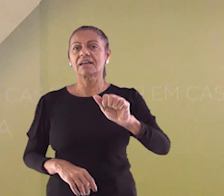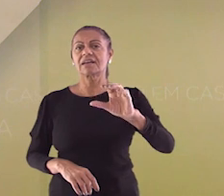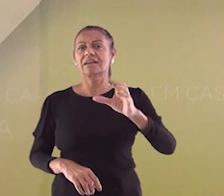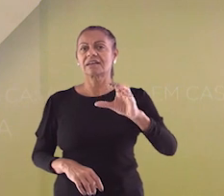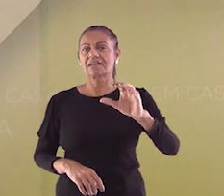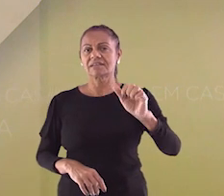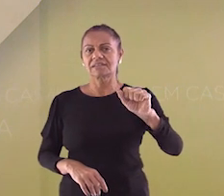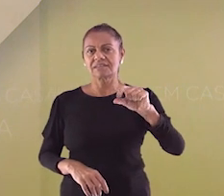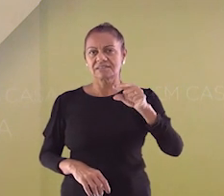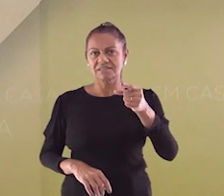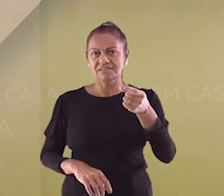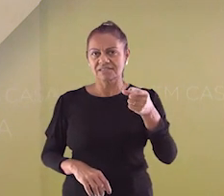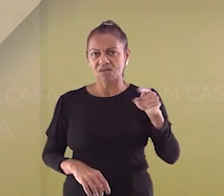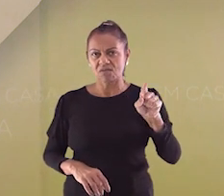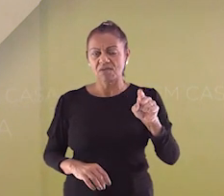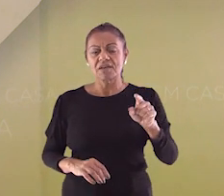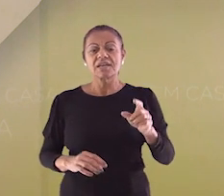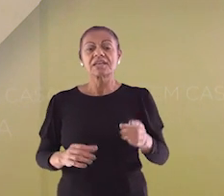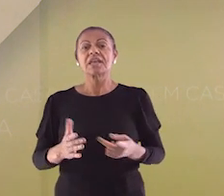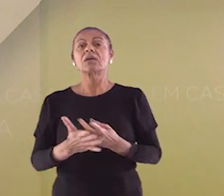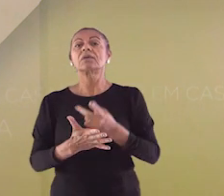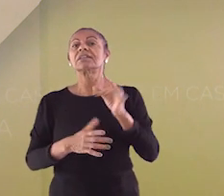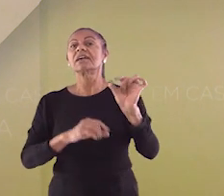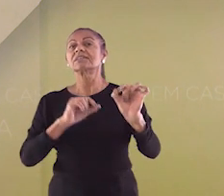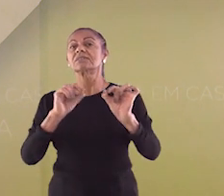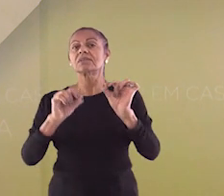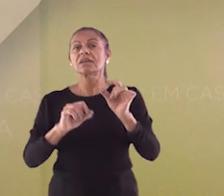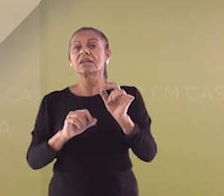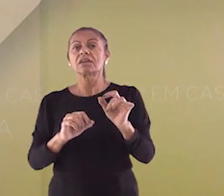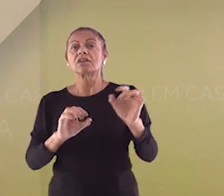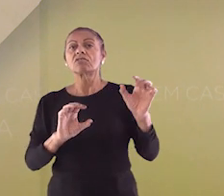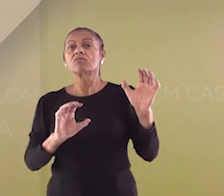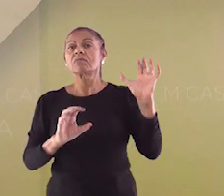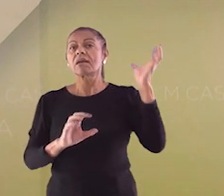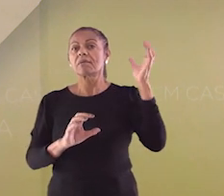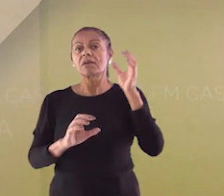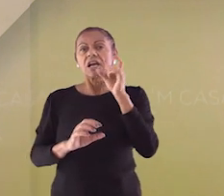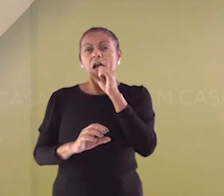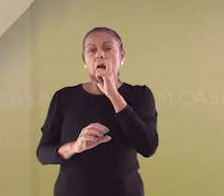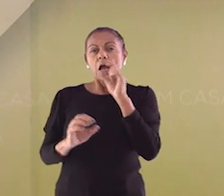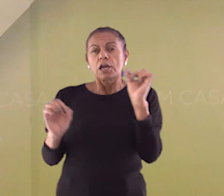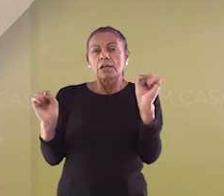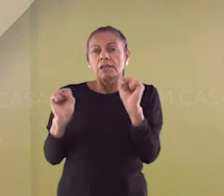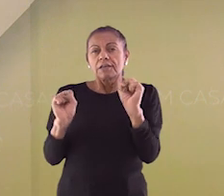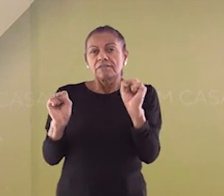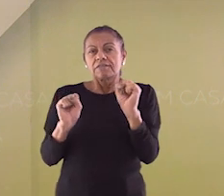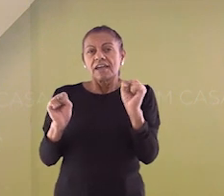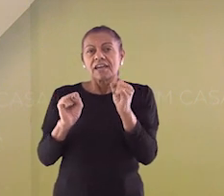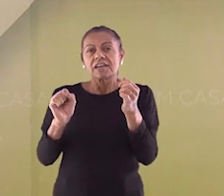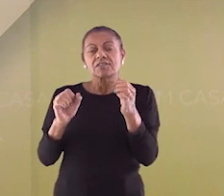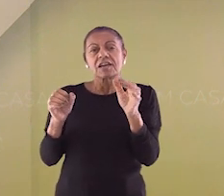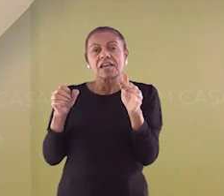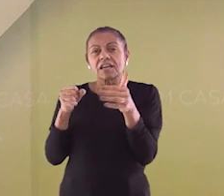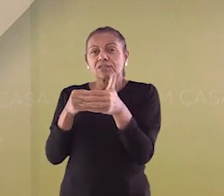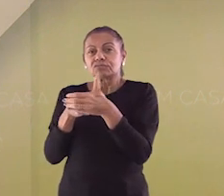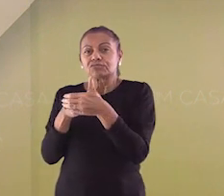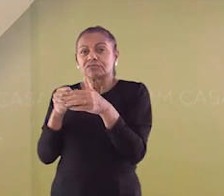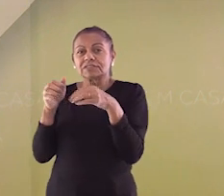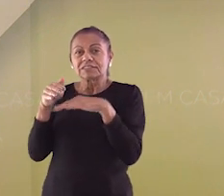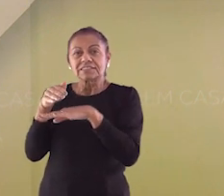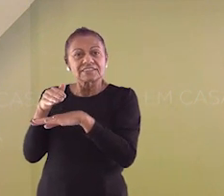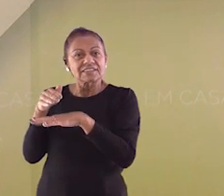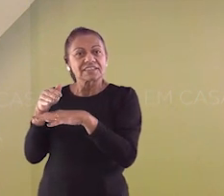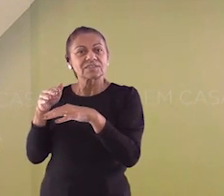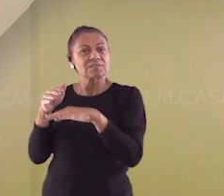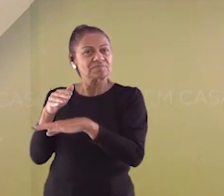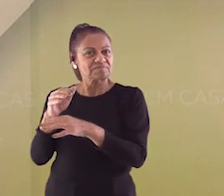regiões frias do planeta, onde os invernos são extremamente rigorosos. Com a chegada do inverno, além da